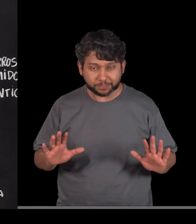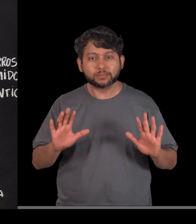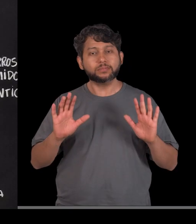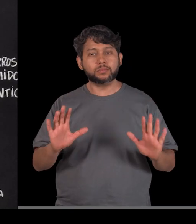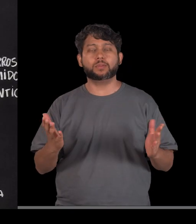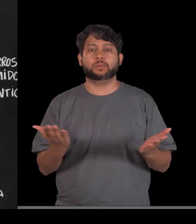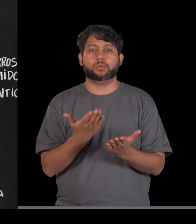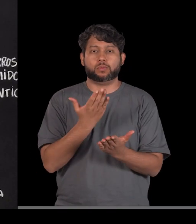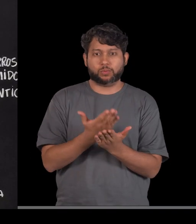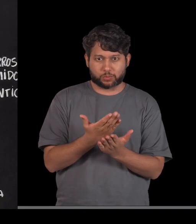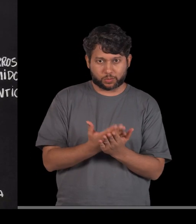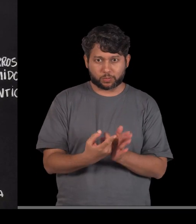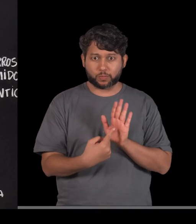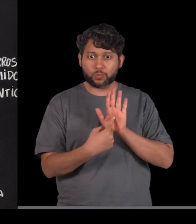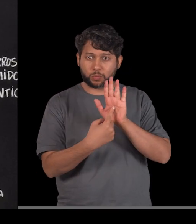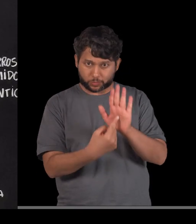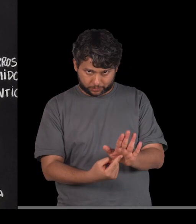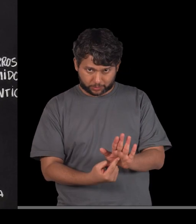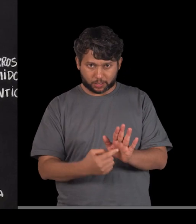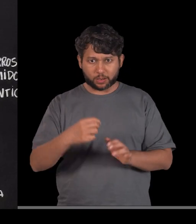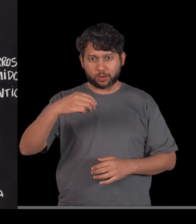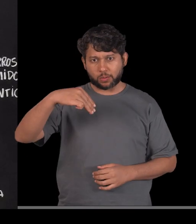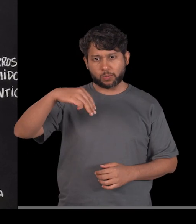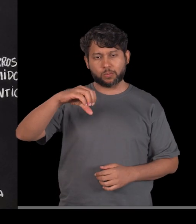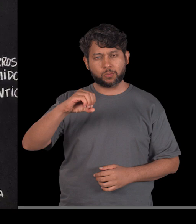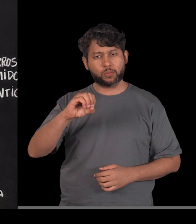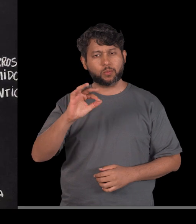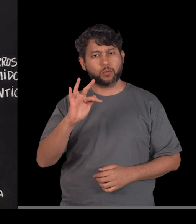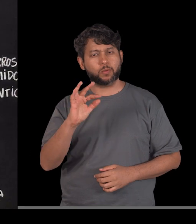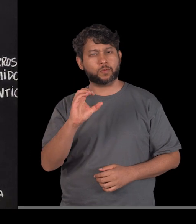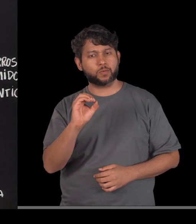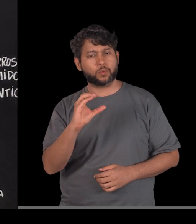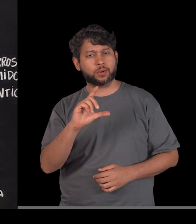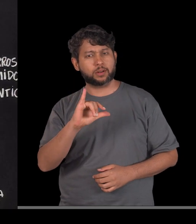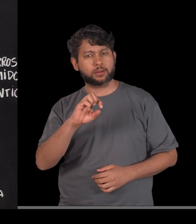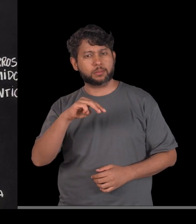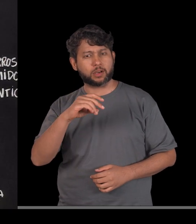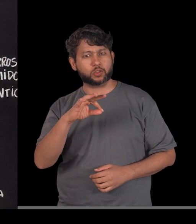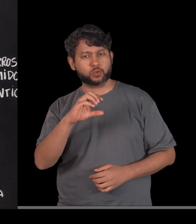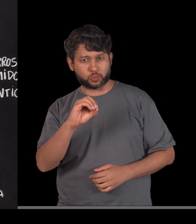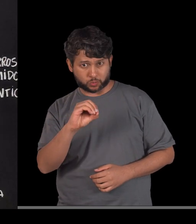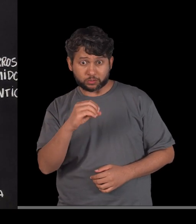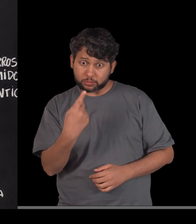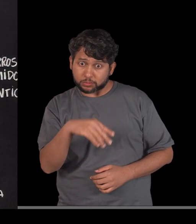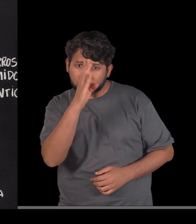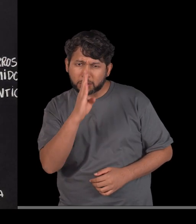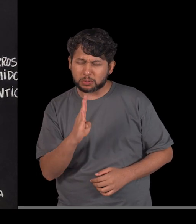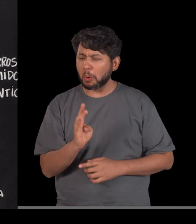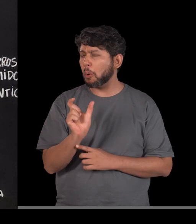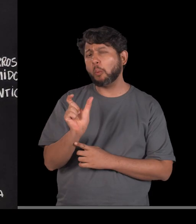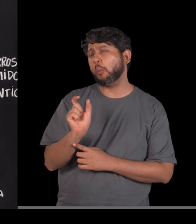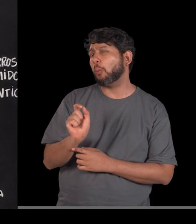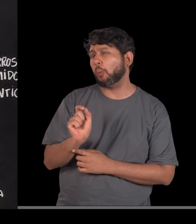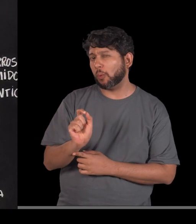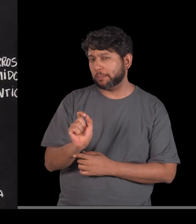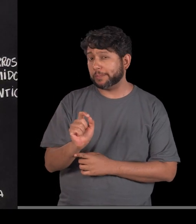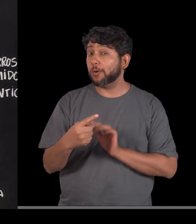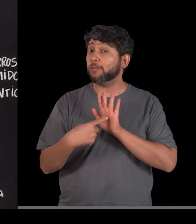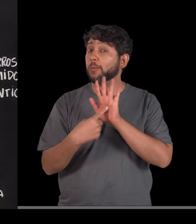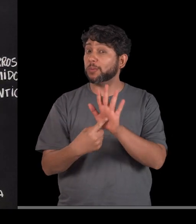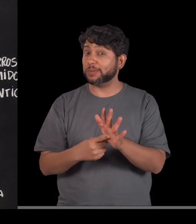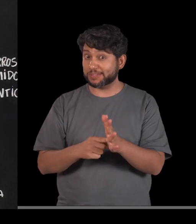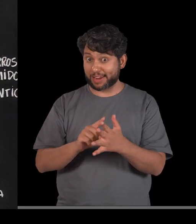Então, a aula de hoje é sobre os domínios morfoclimáticos que encontramos no Brasil, certo? E são 6.